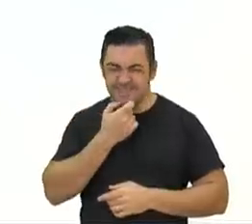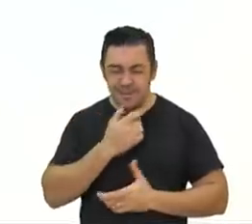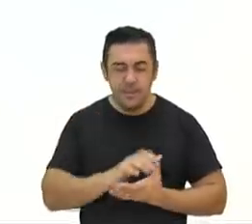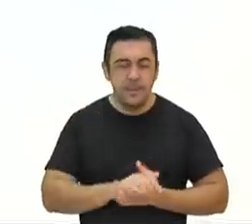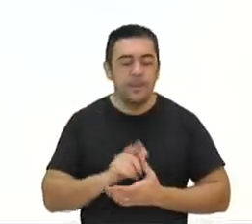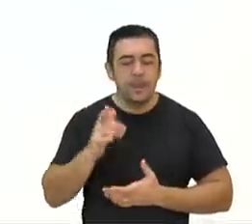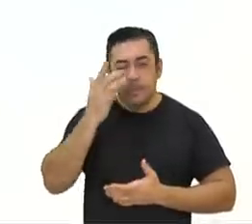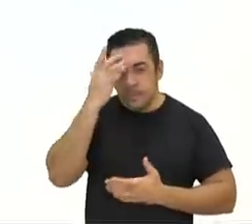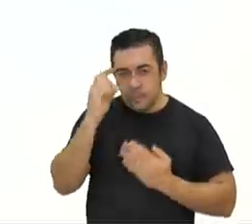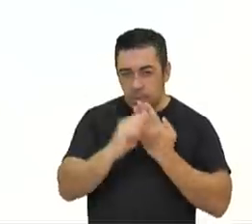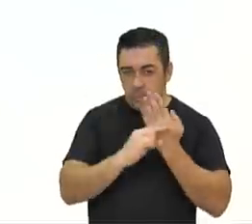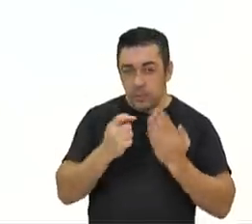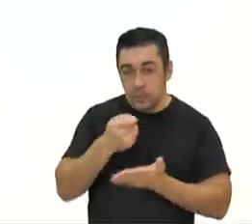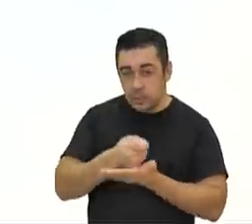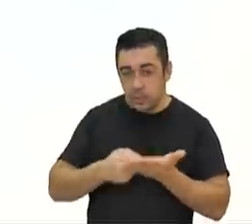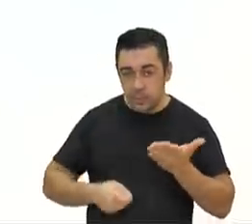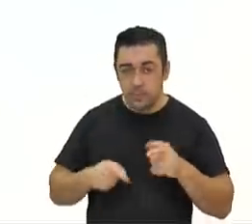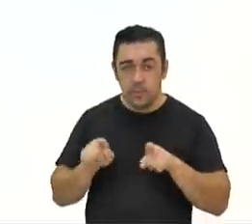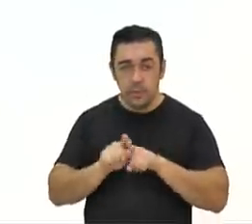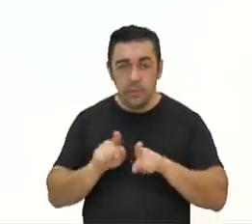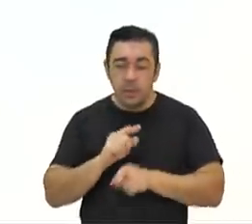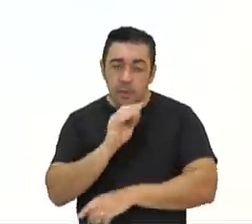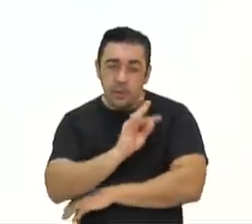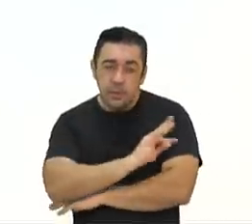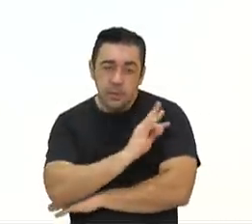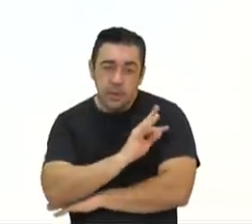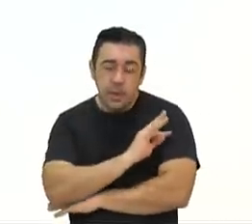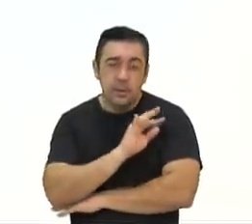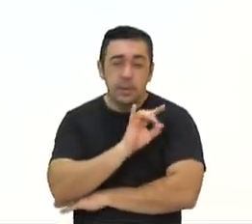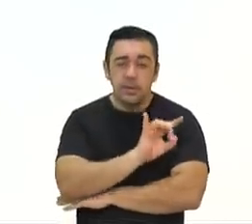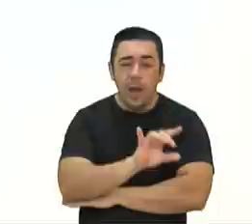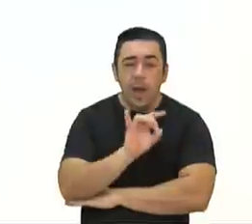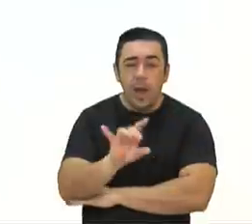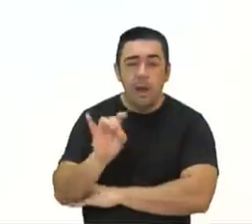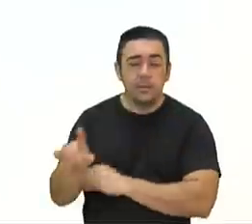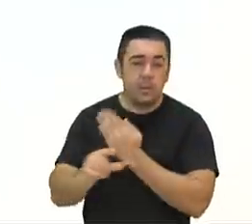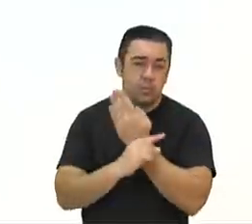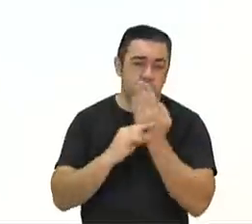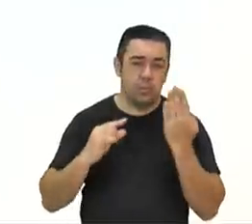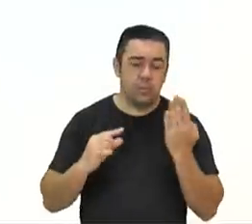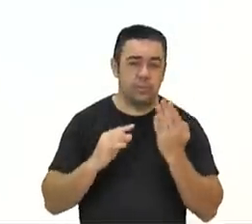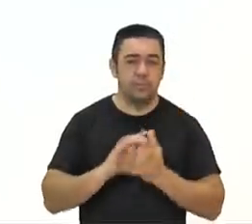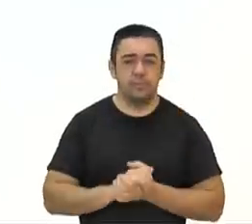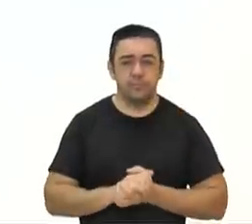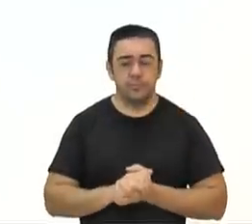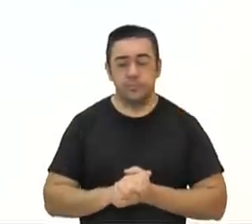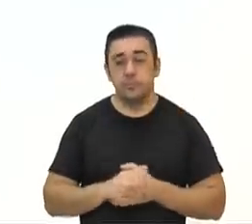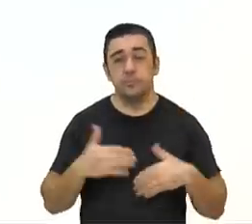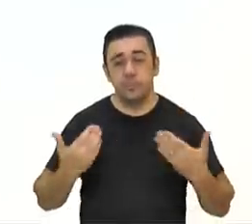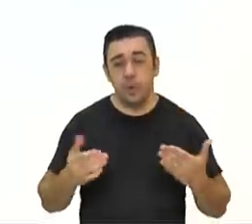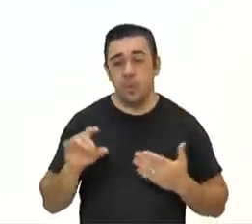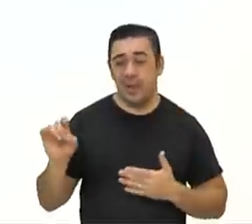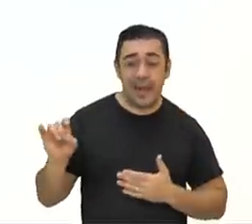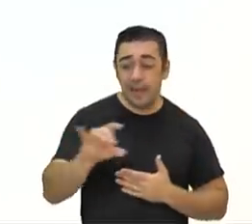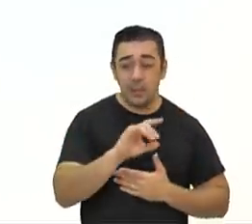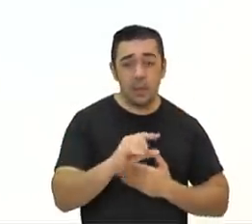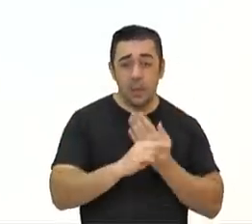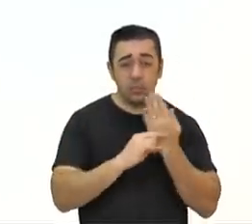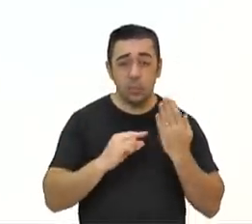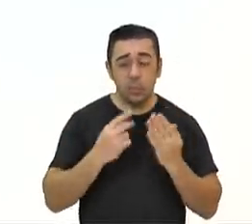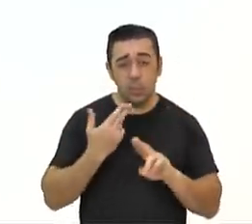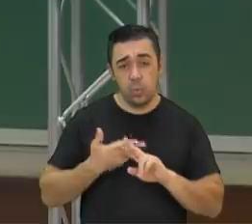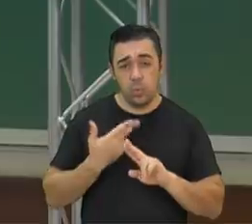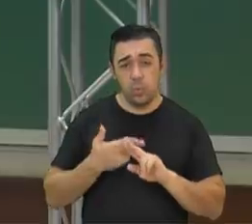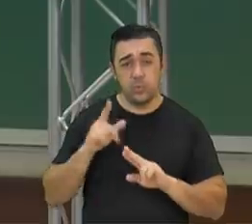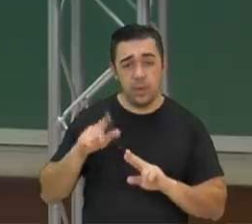escritor escreve e a técnica é individual de cada autor. Então, a técnica que cada um usa na sua escrita